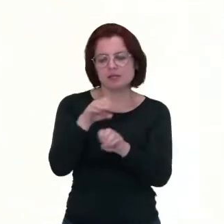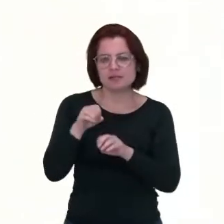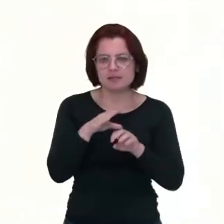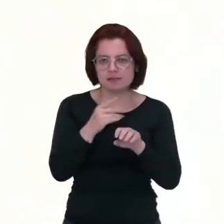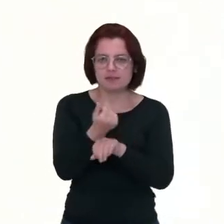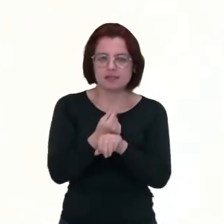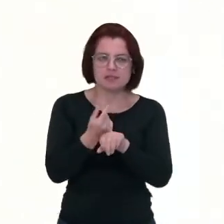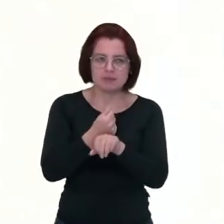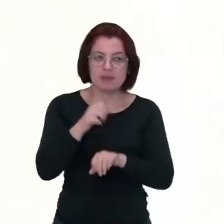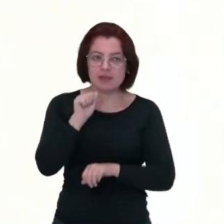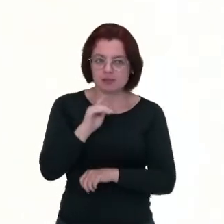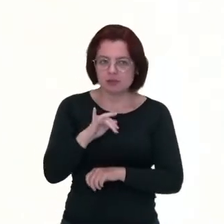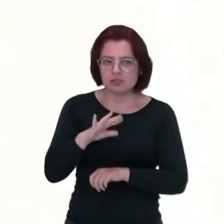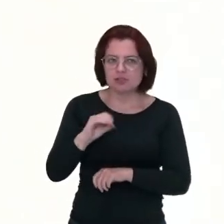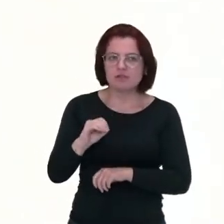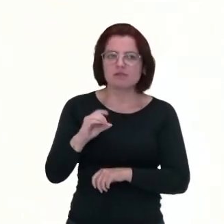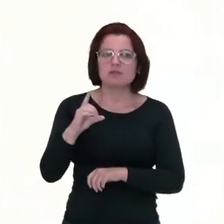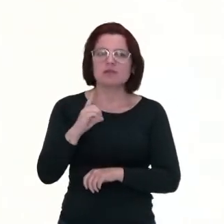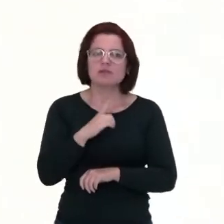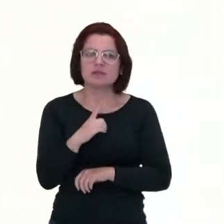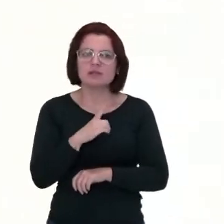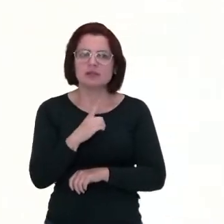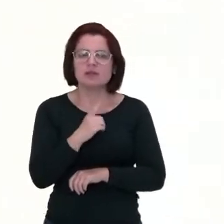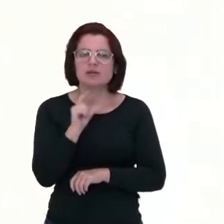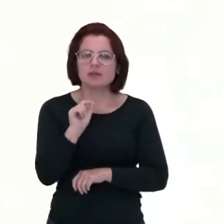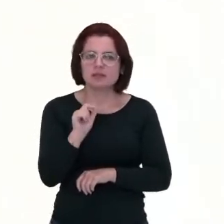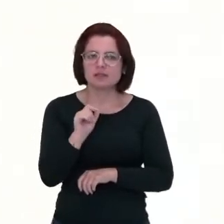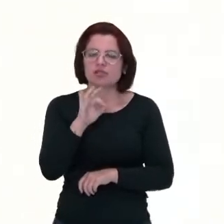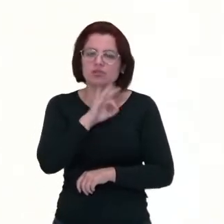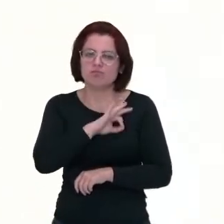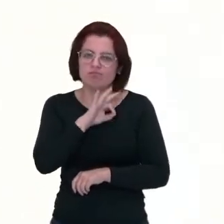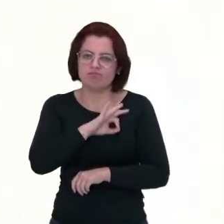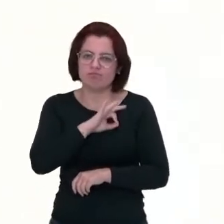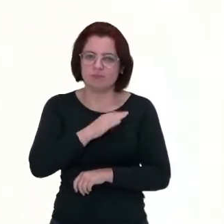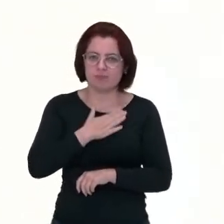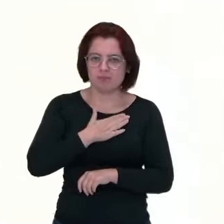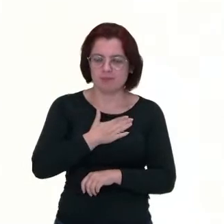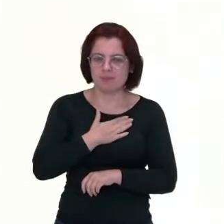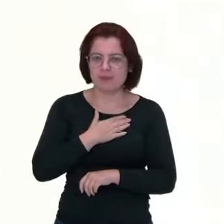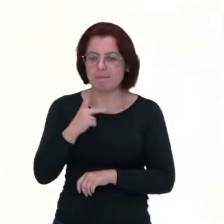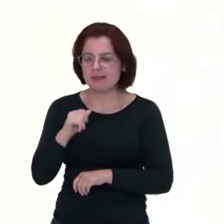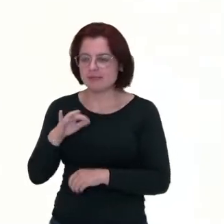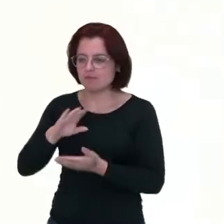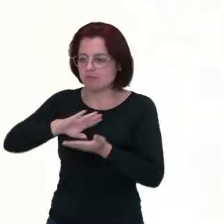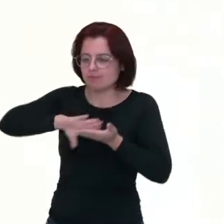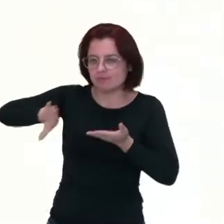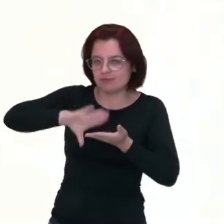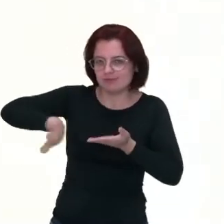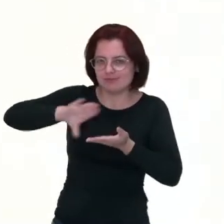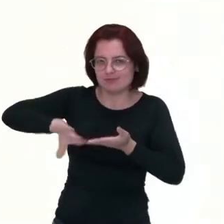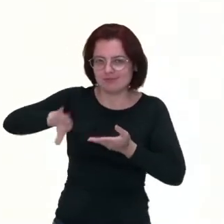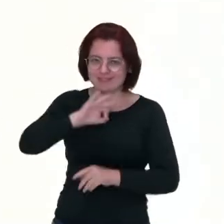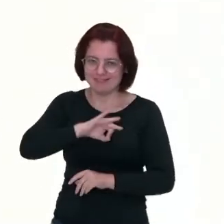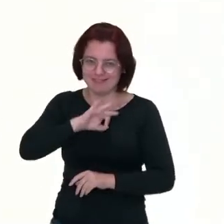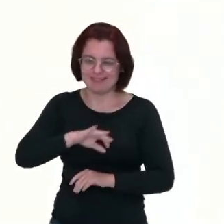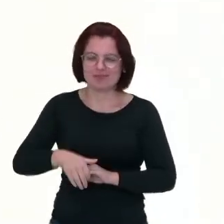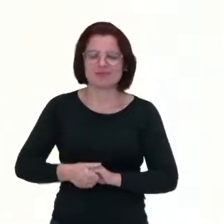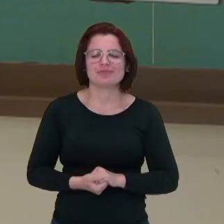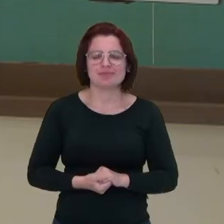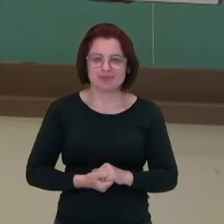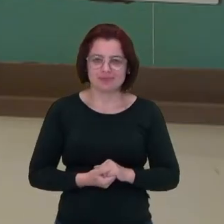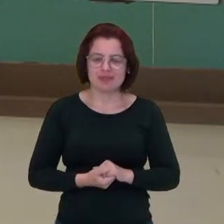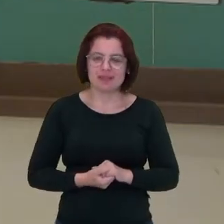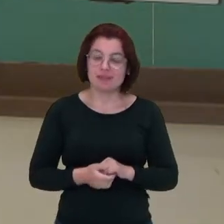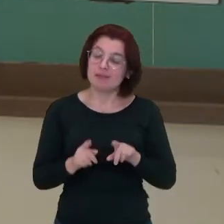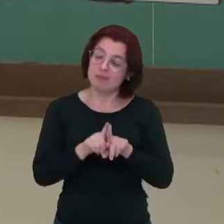um ativo é algo que põe dinheiro no meu bolso. Um passivo é algo que tira dinheiro do meu bolso. Mas cá